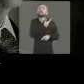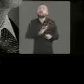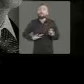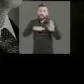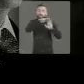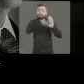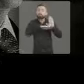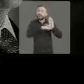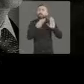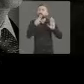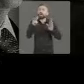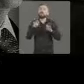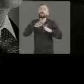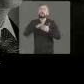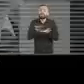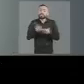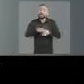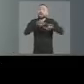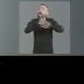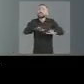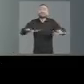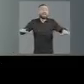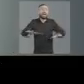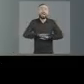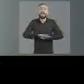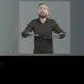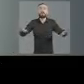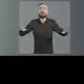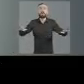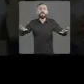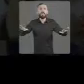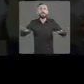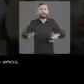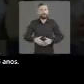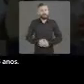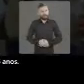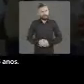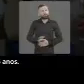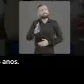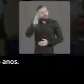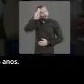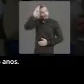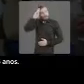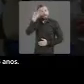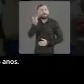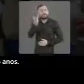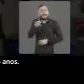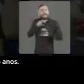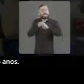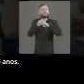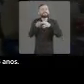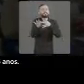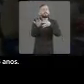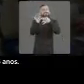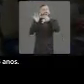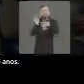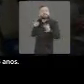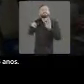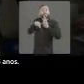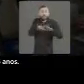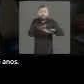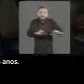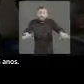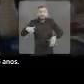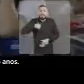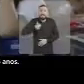plano de governo Fala até em tirar As crianças Da sala de aula Bolsonaro Quer implantar a educação A distância para